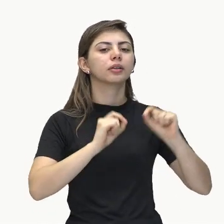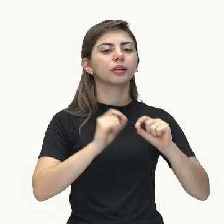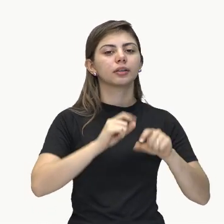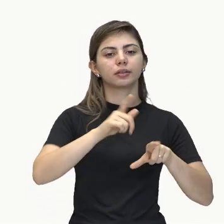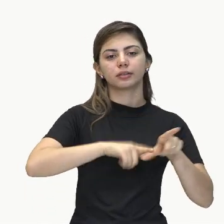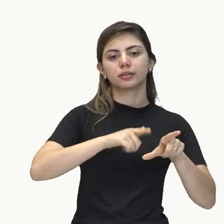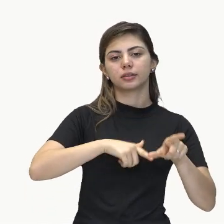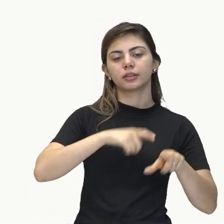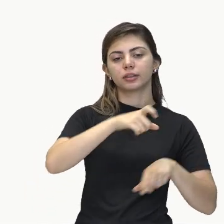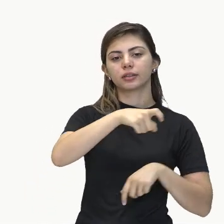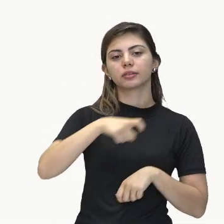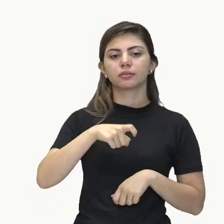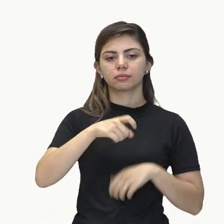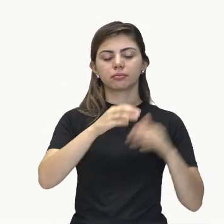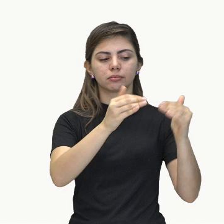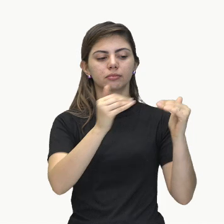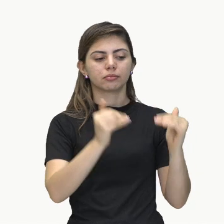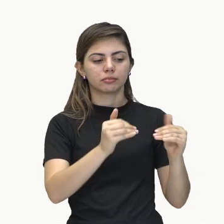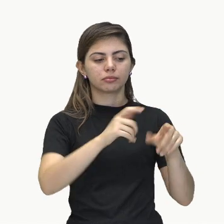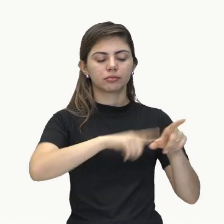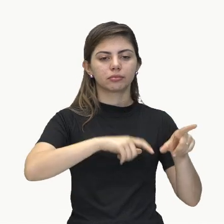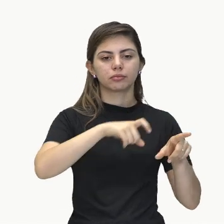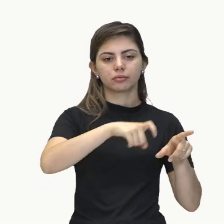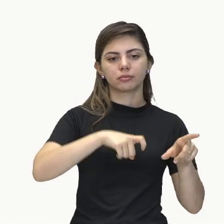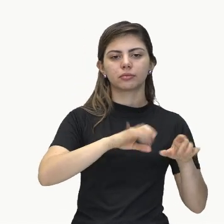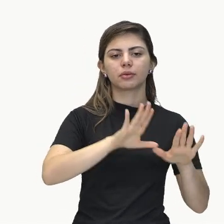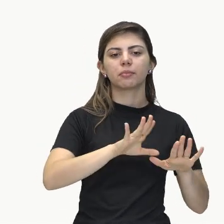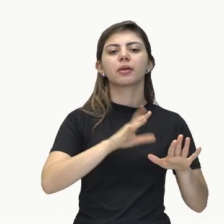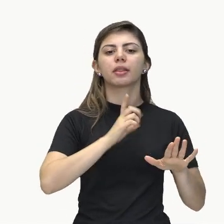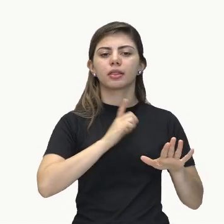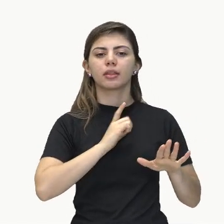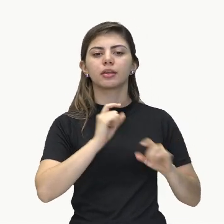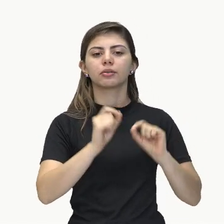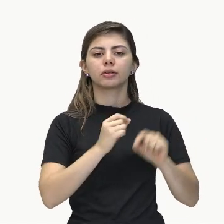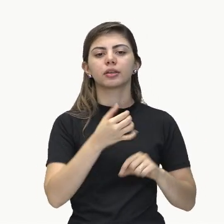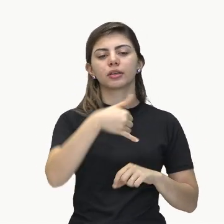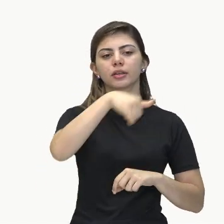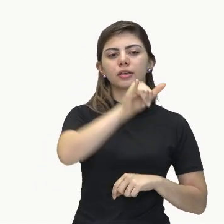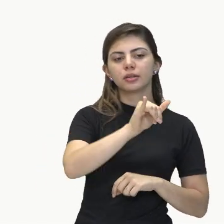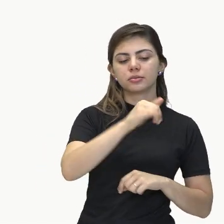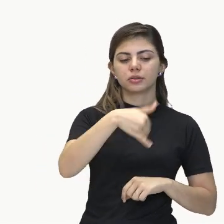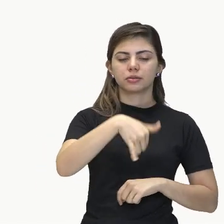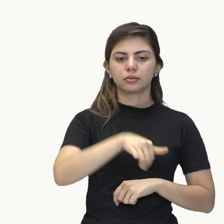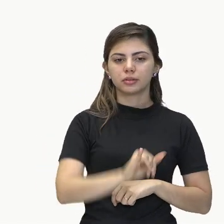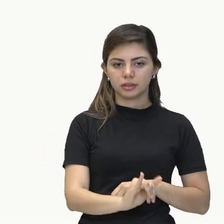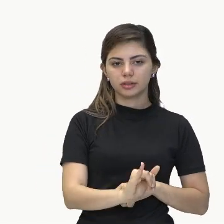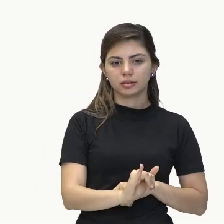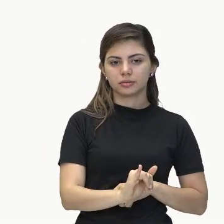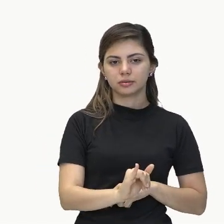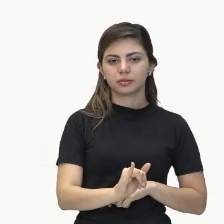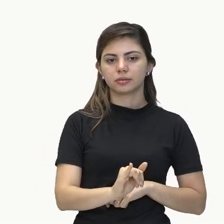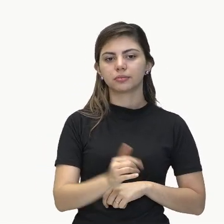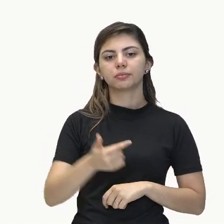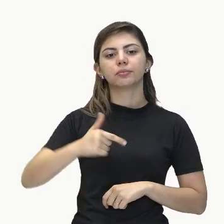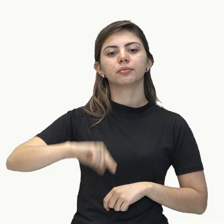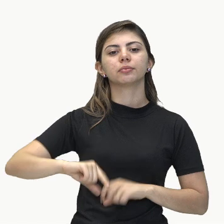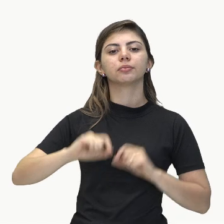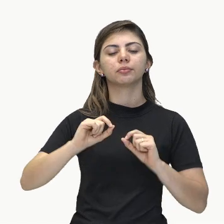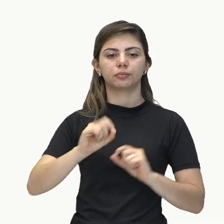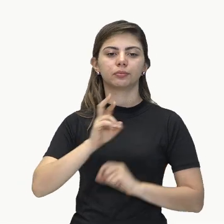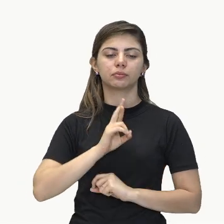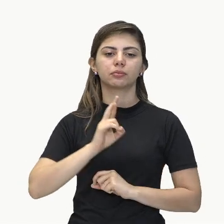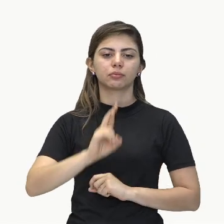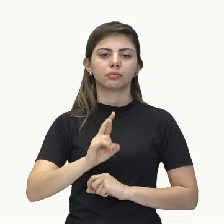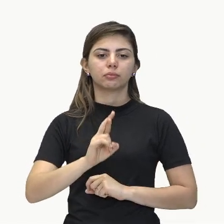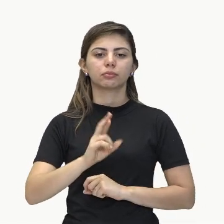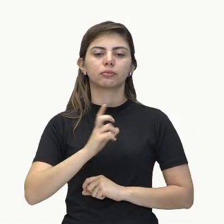Nas duas equações a gente tem y. E nas duas equações a gente tem os termos sem